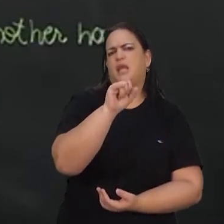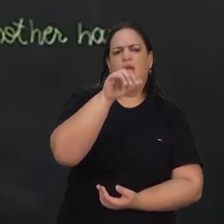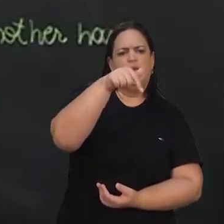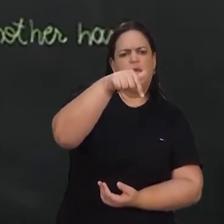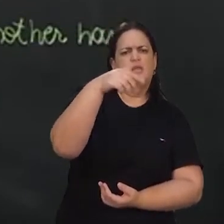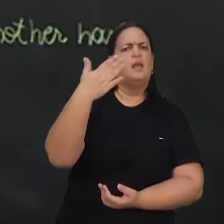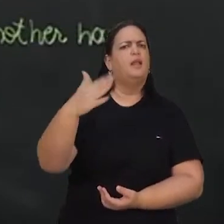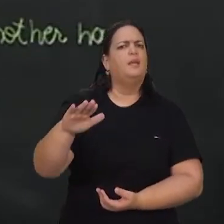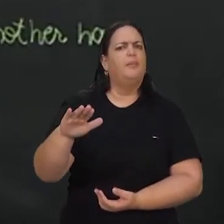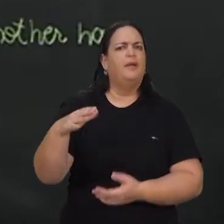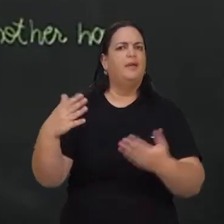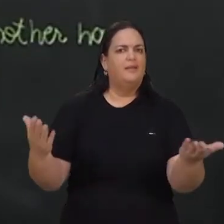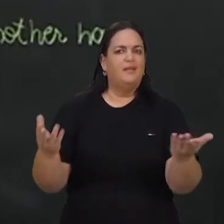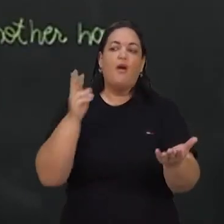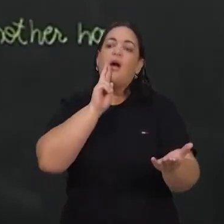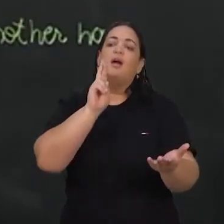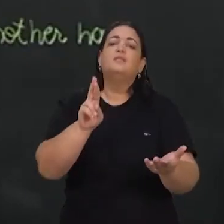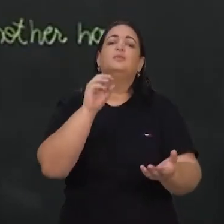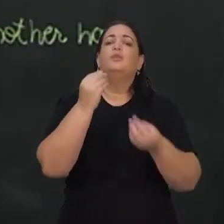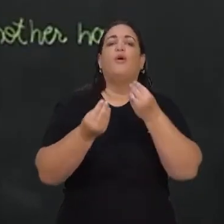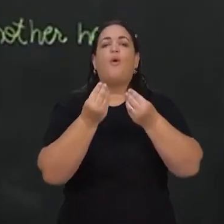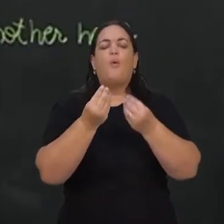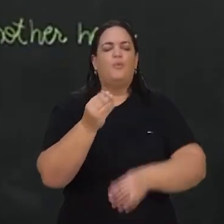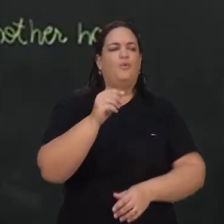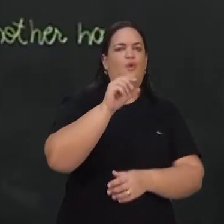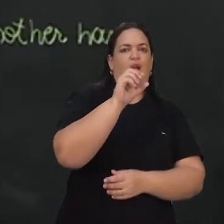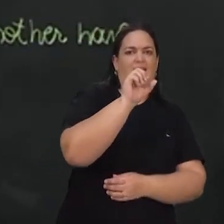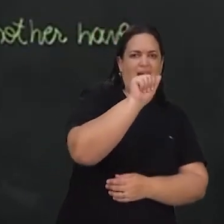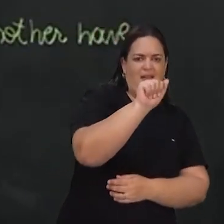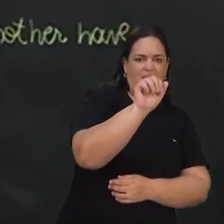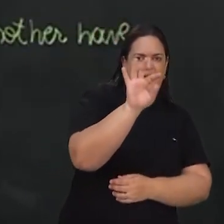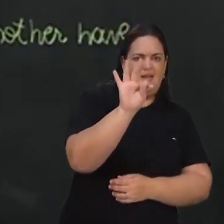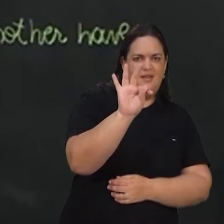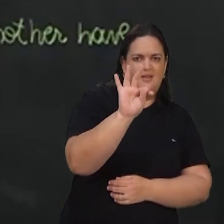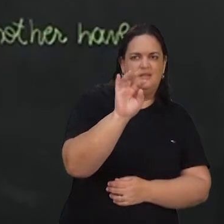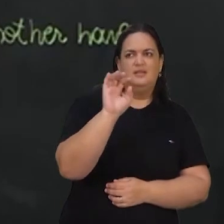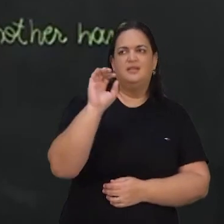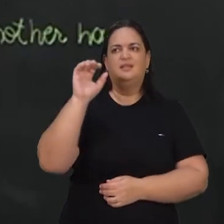7h30? Ah, teacher, at